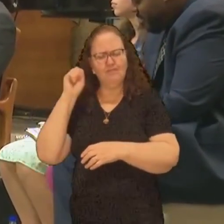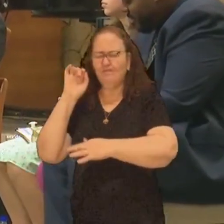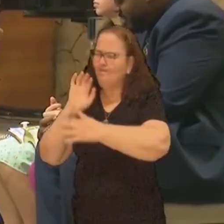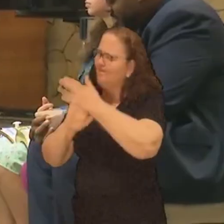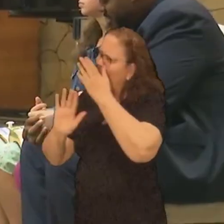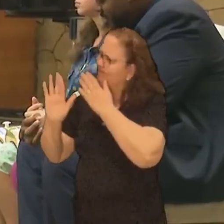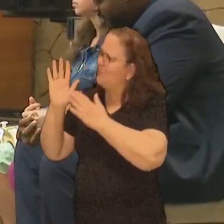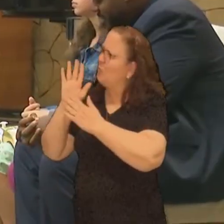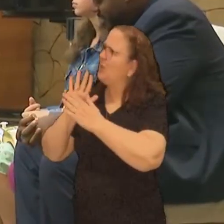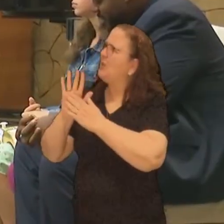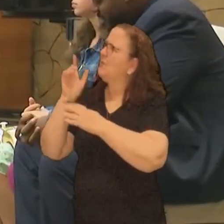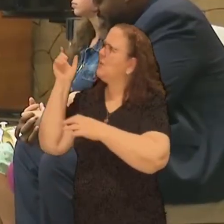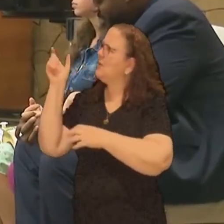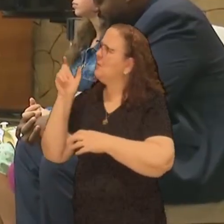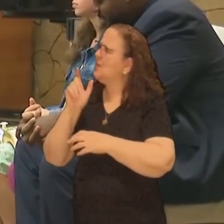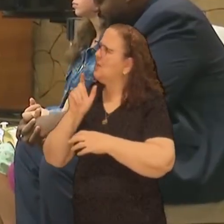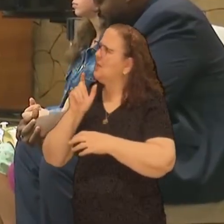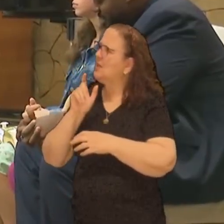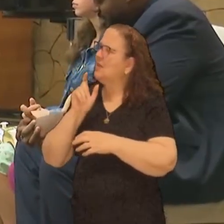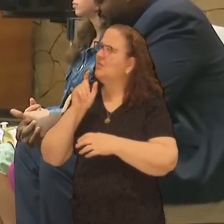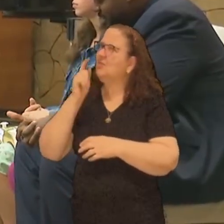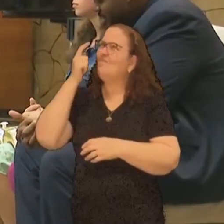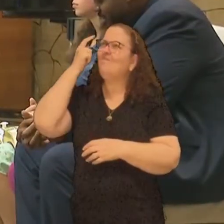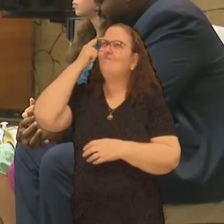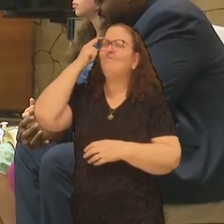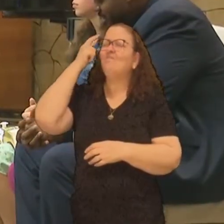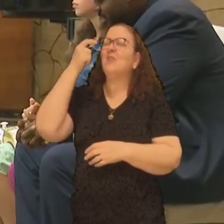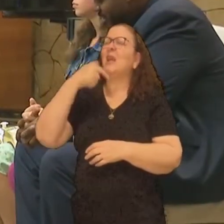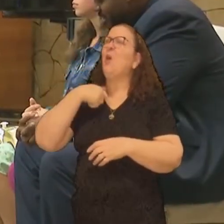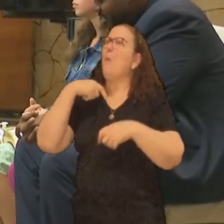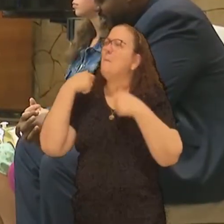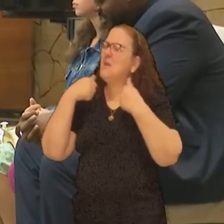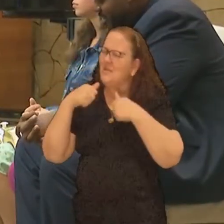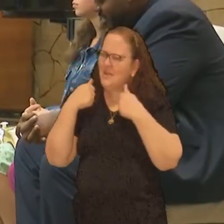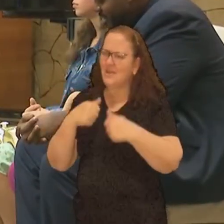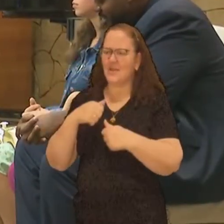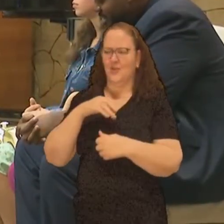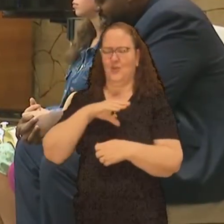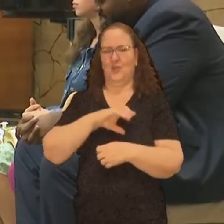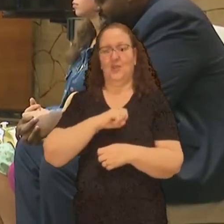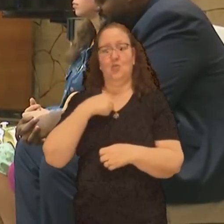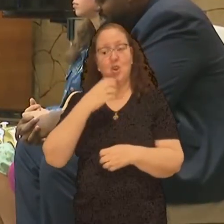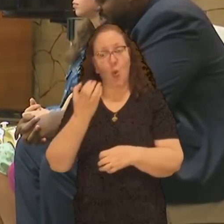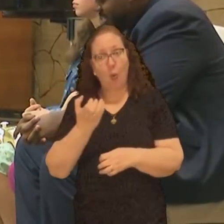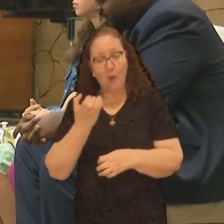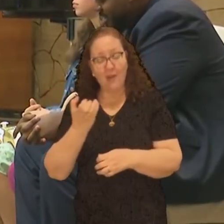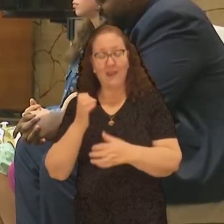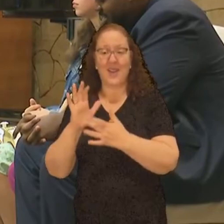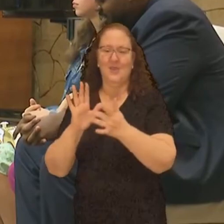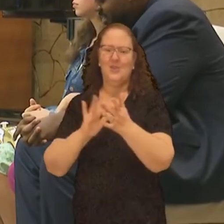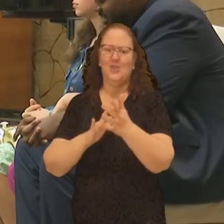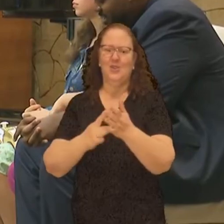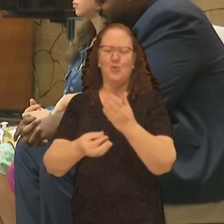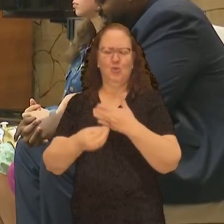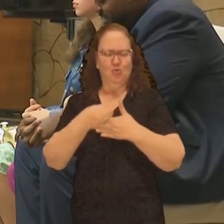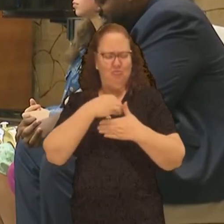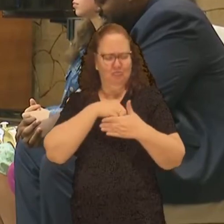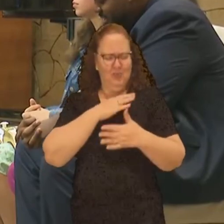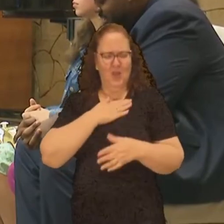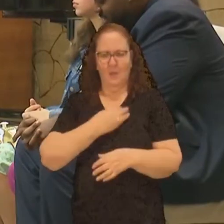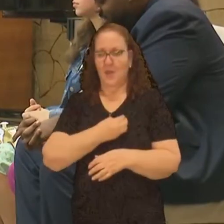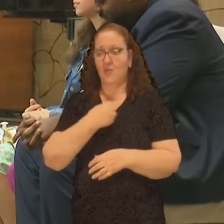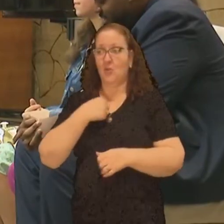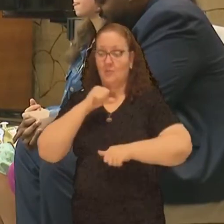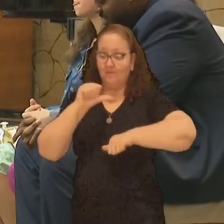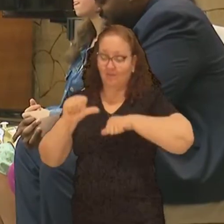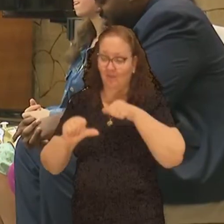esse pensamento, a essa conclusão: eu preciso desse amor, eu quero esse Jesus em minha vida, eu quero ser